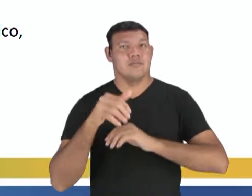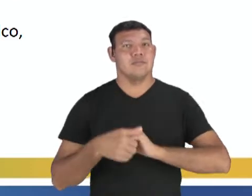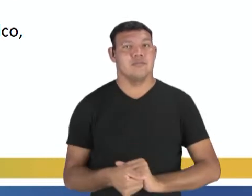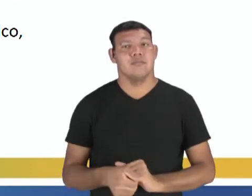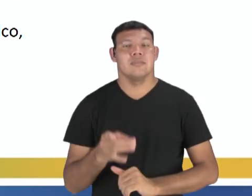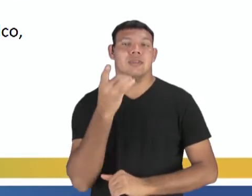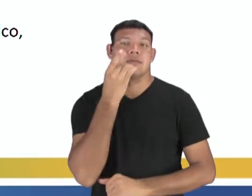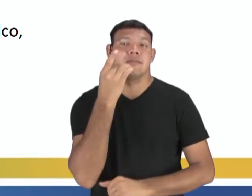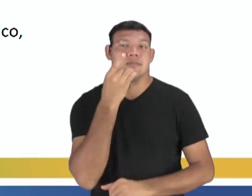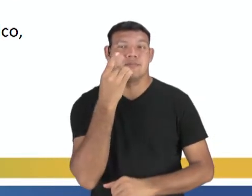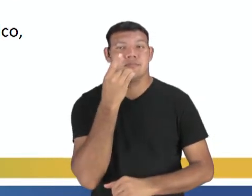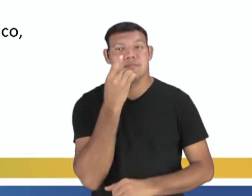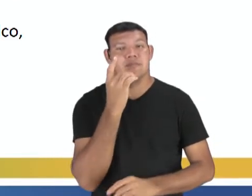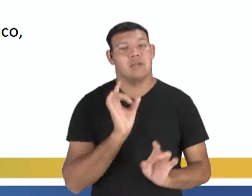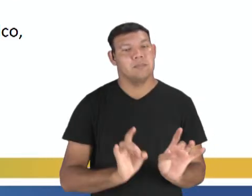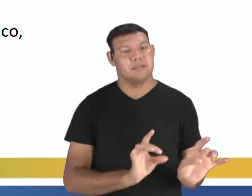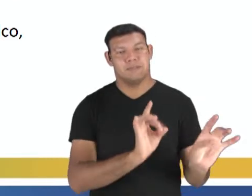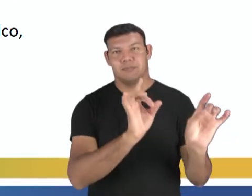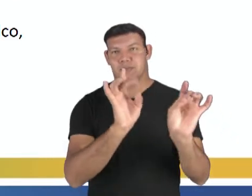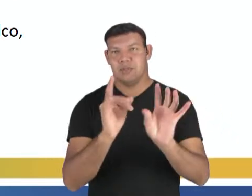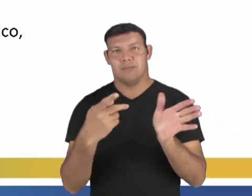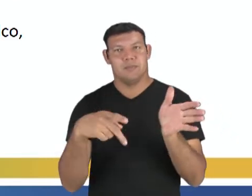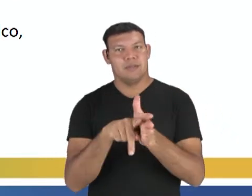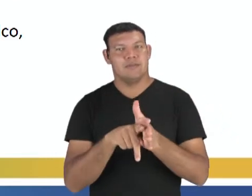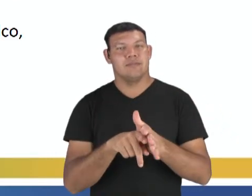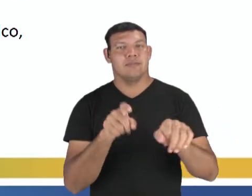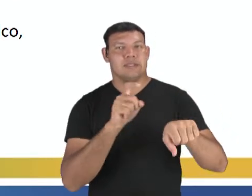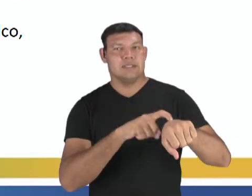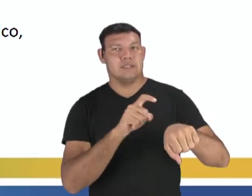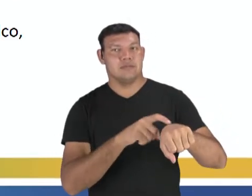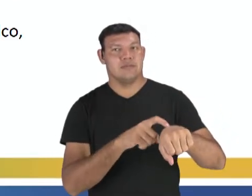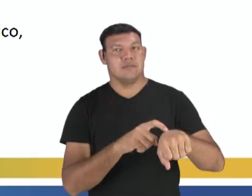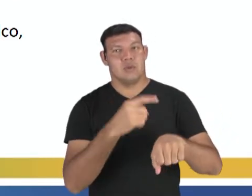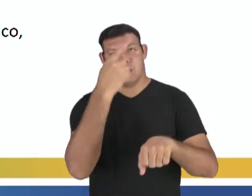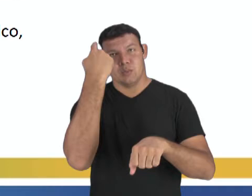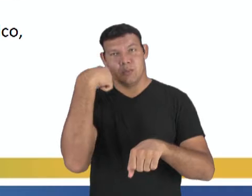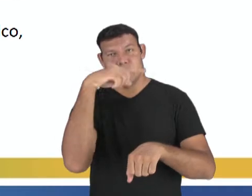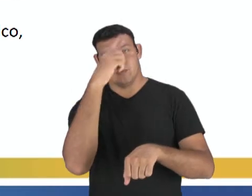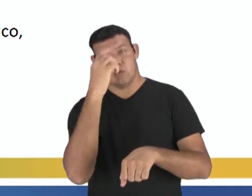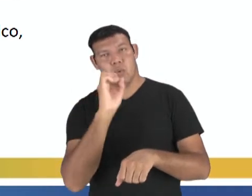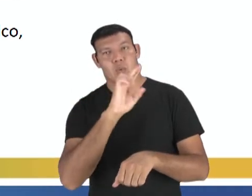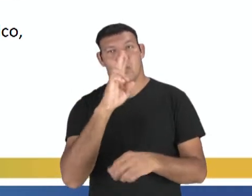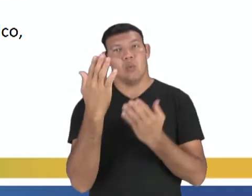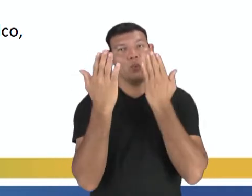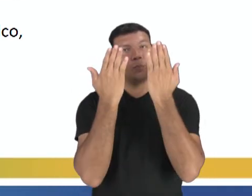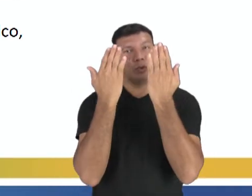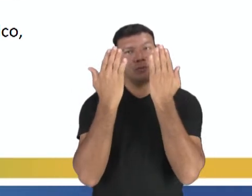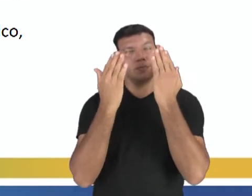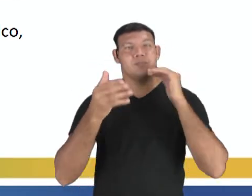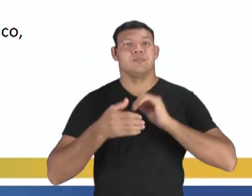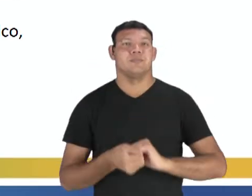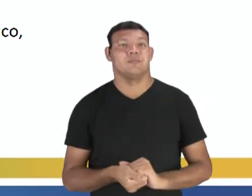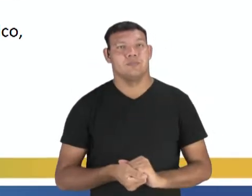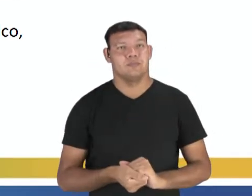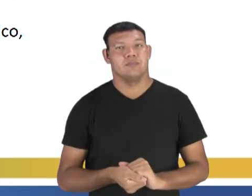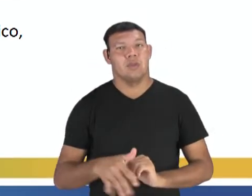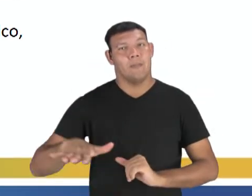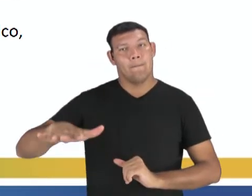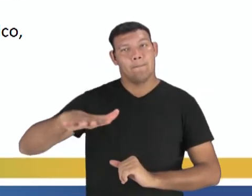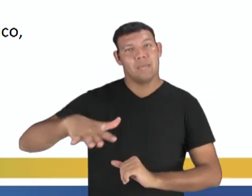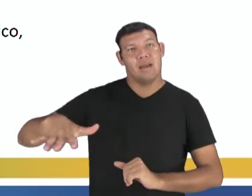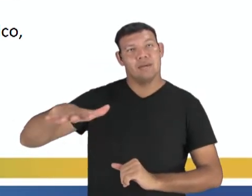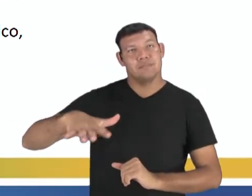exemplo, uma data, um momento específico. O tempo pode ser cronológico ou pode ser psicológico.